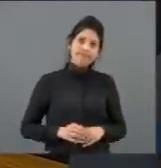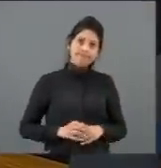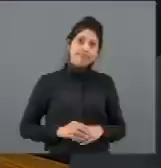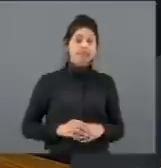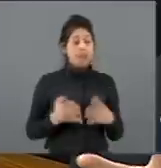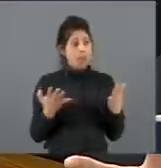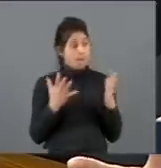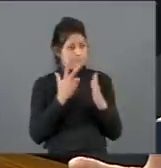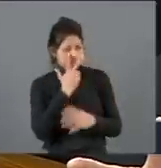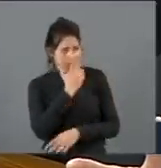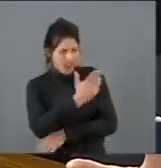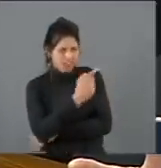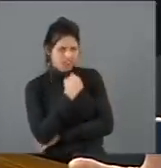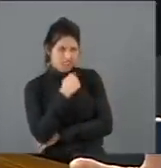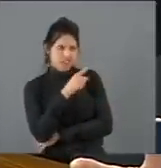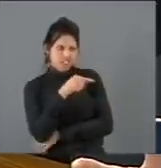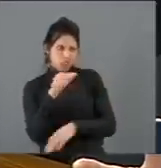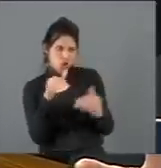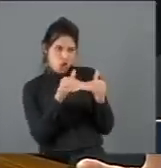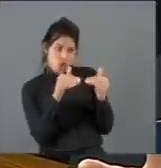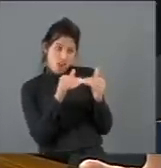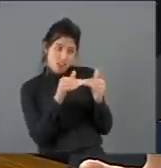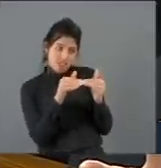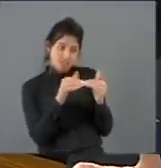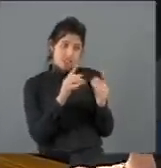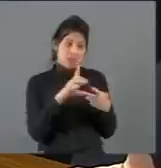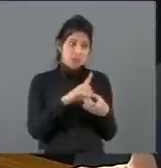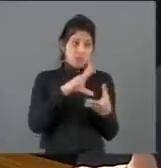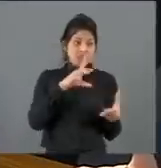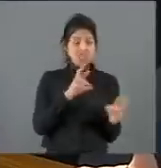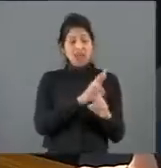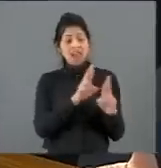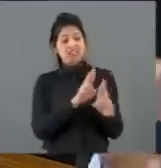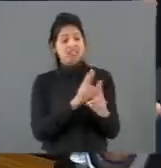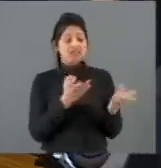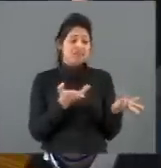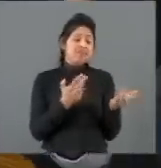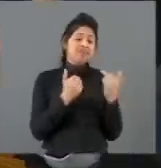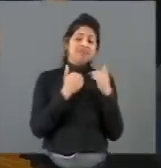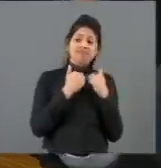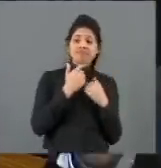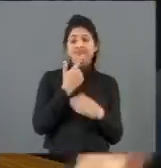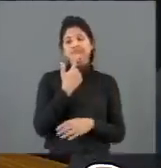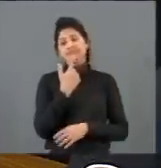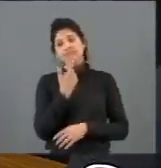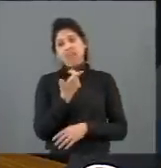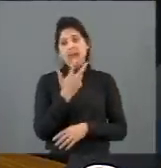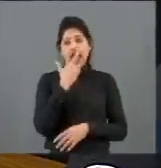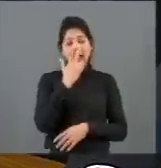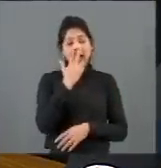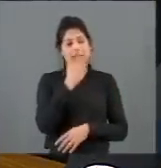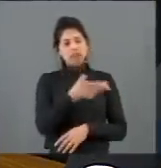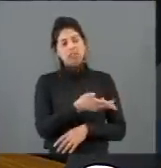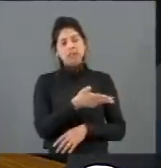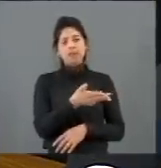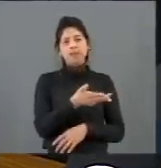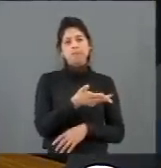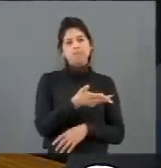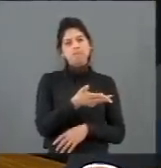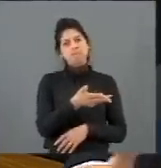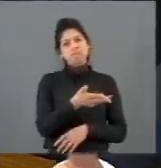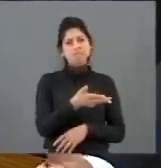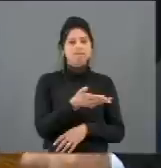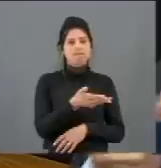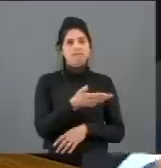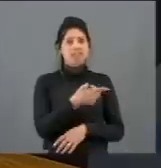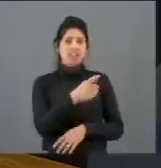Então, parece que a BEI concorda com a democracia relativa. E aí, se acham na posição, doutora Emanuela,